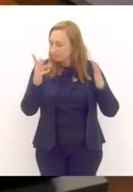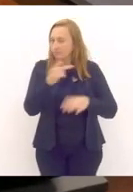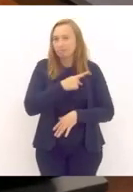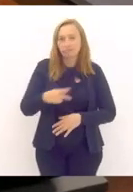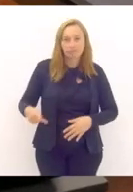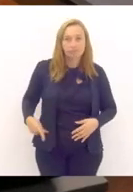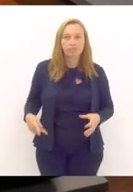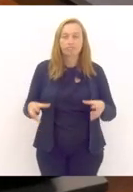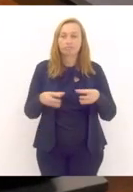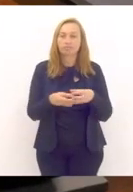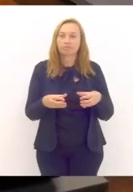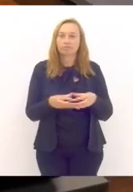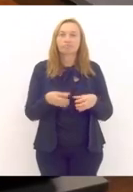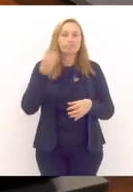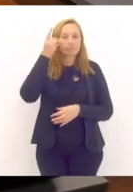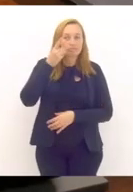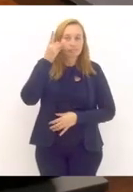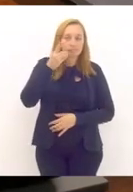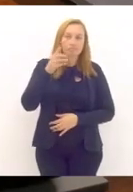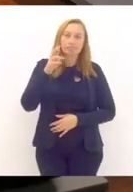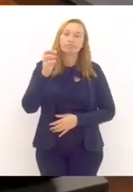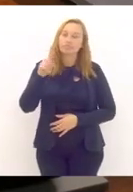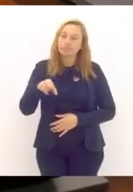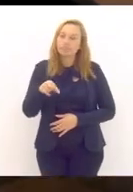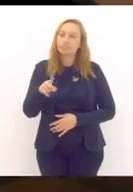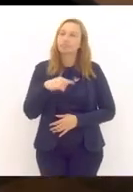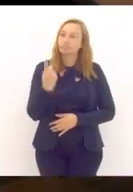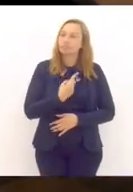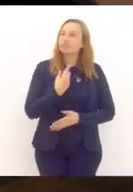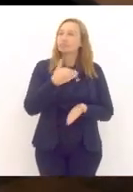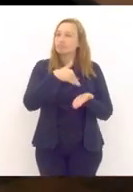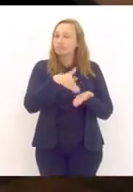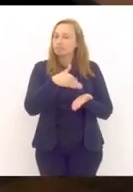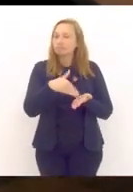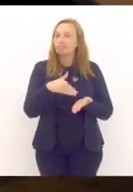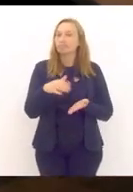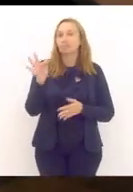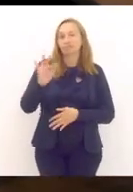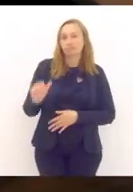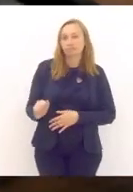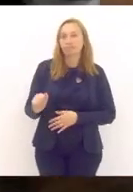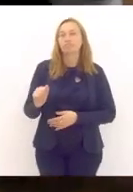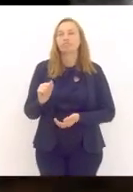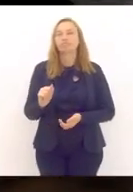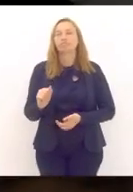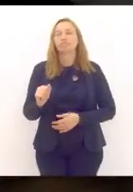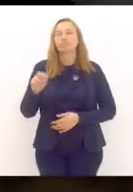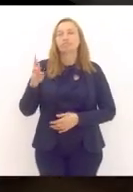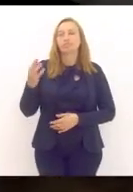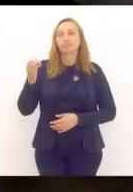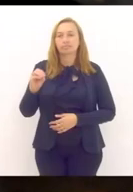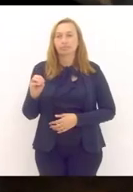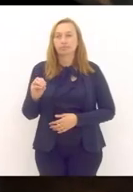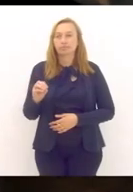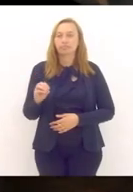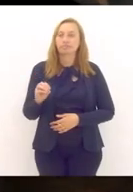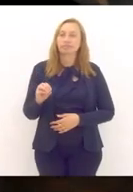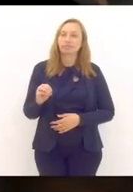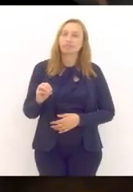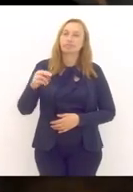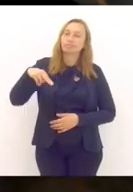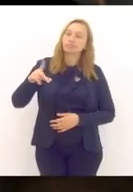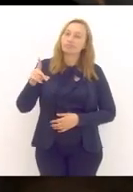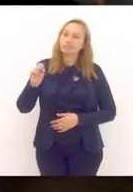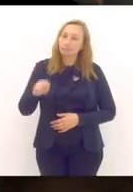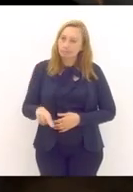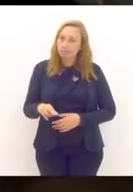presidente da comissão, o deputado André Correia, os nossos secretários de Fazenda, Leonardo Lobo, de Planejamento, nosso querido Nelson